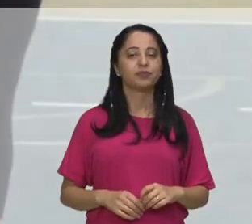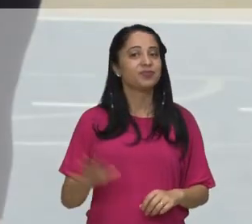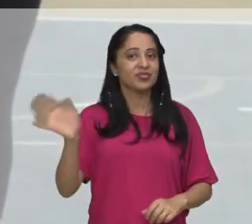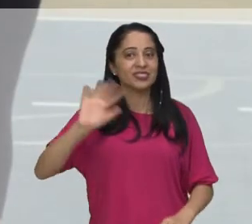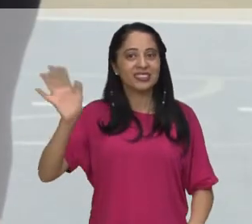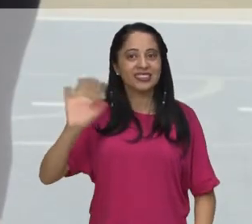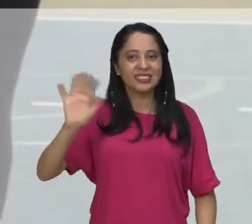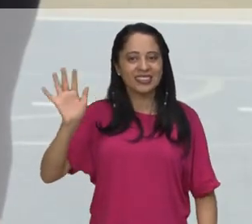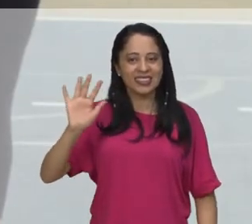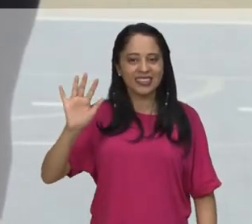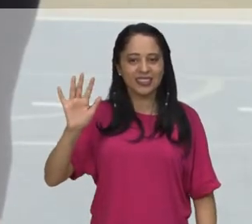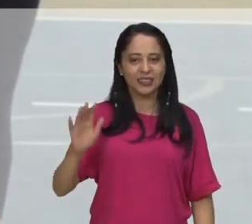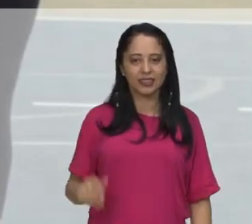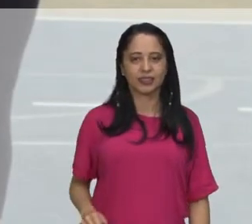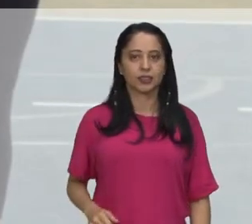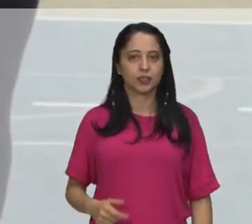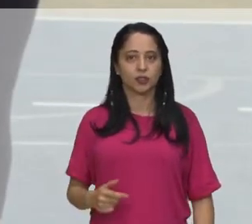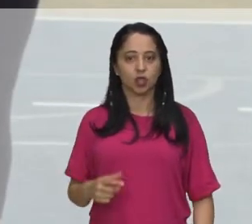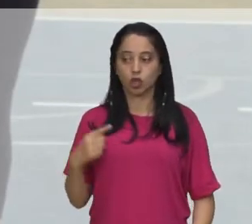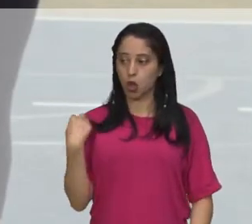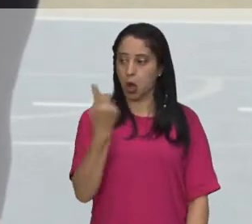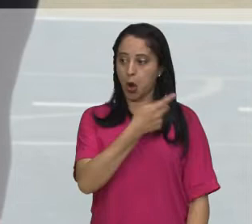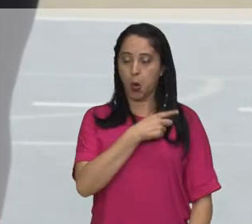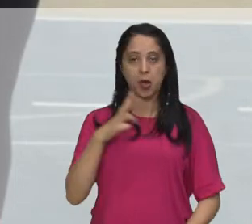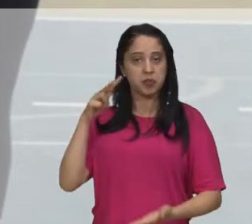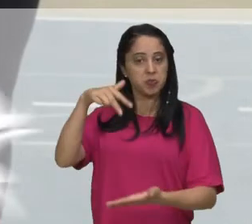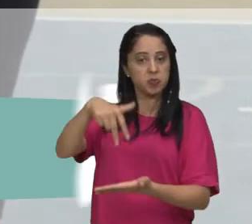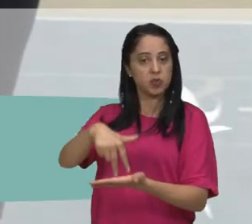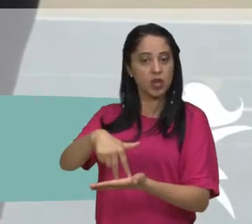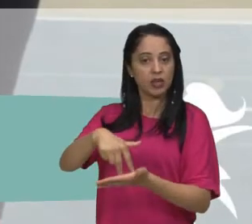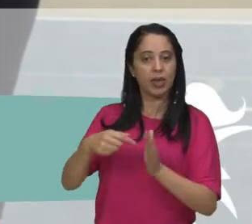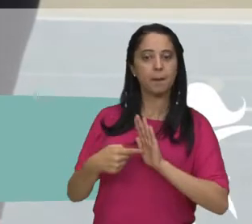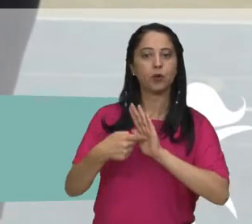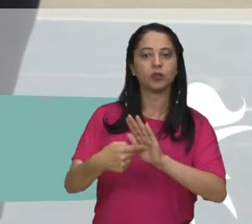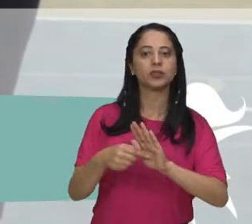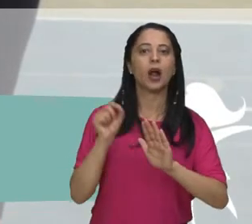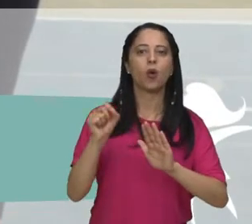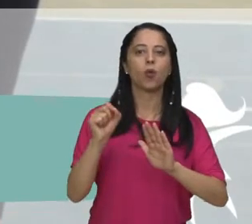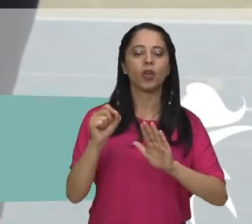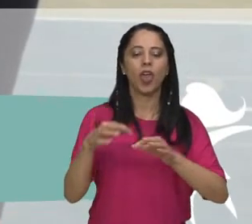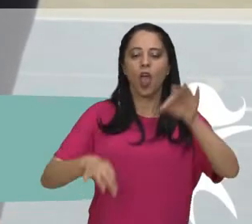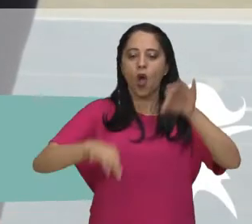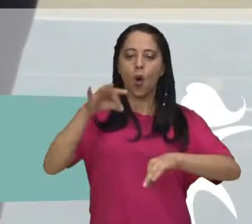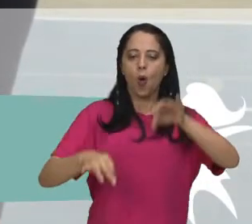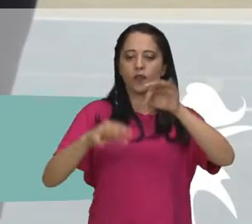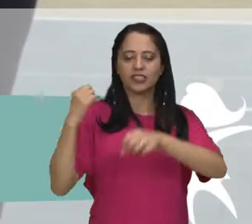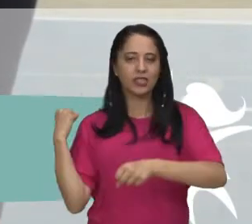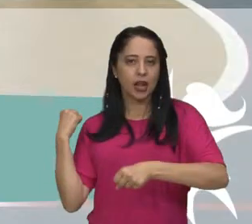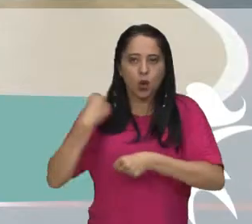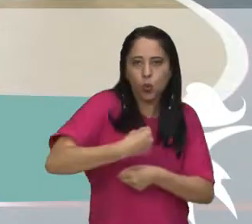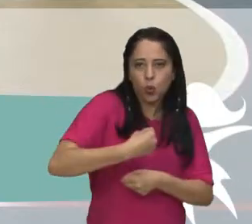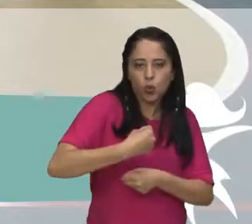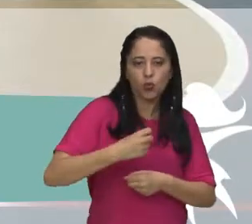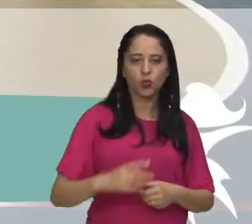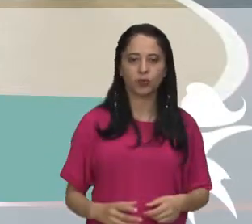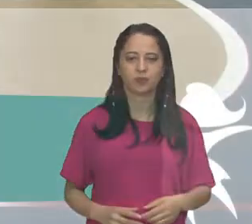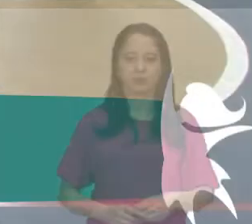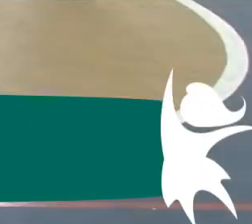Fala, galerinha do Brincando nas Férias. Estamos aqui hoje para apresentar para vocês a oficina do Kung Fu Panda. Vem com a gente!